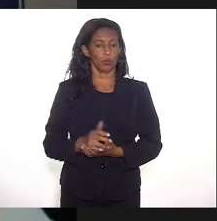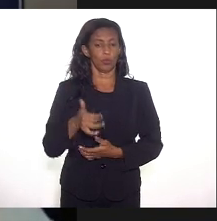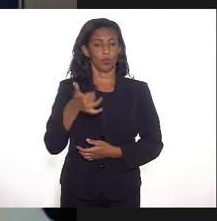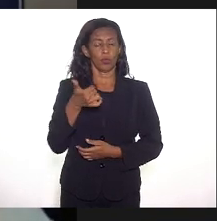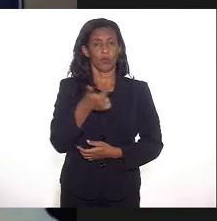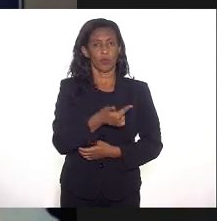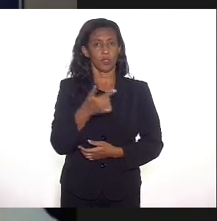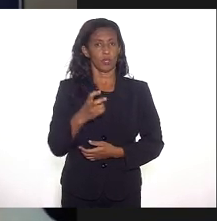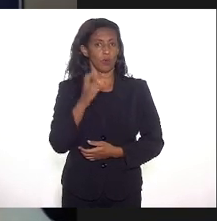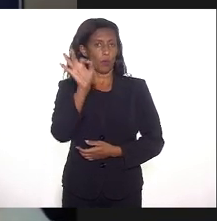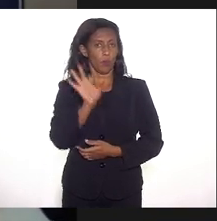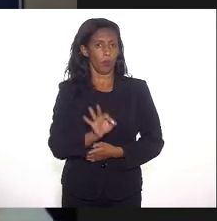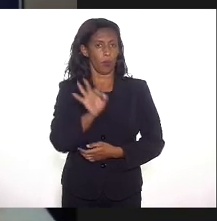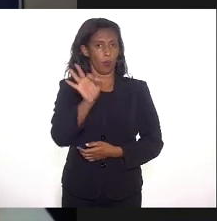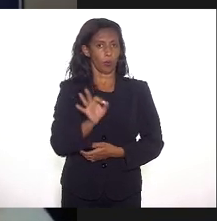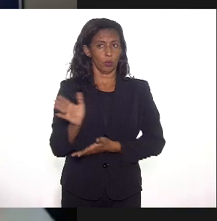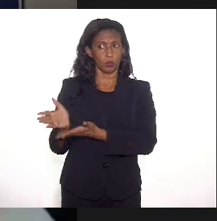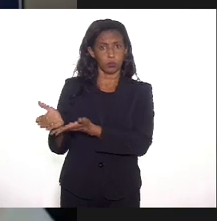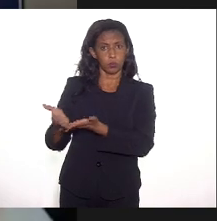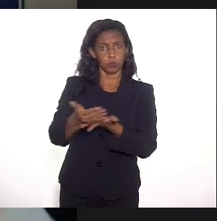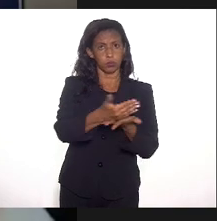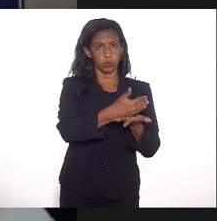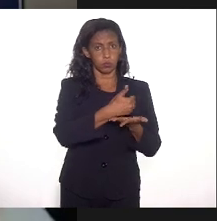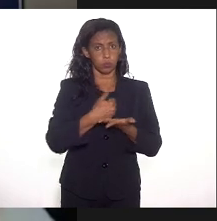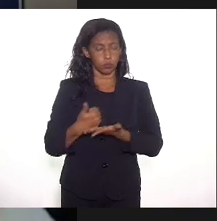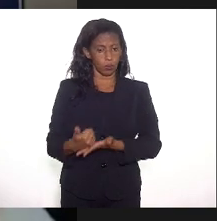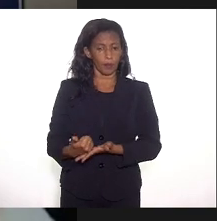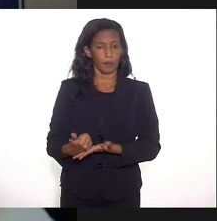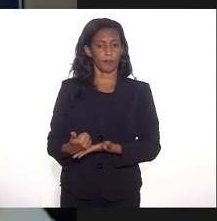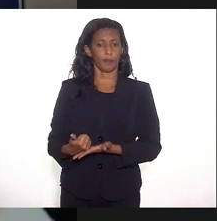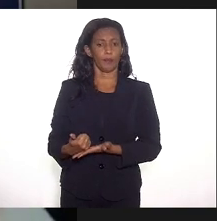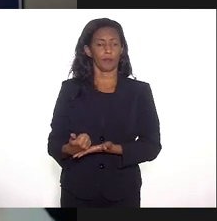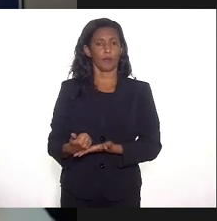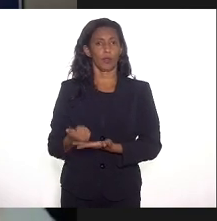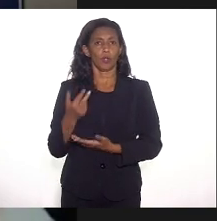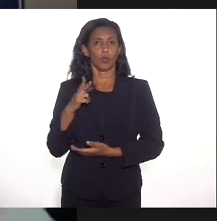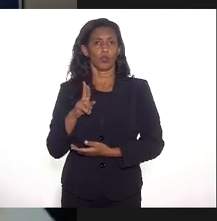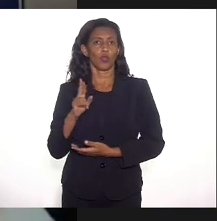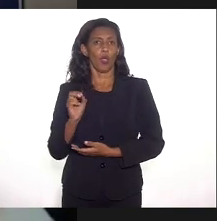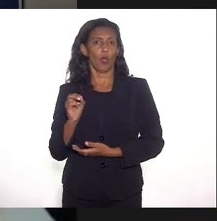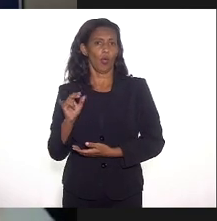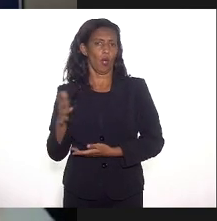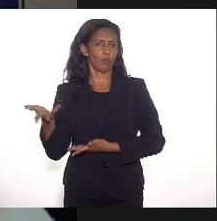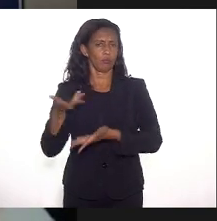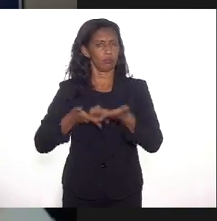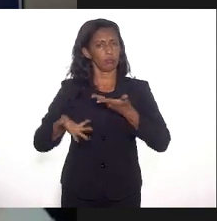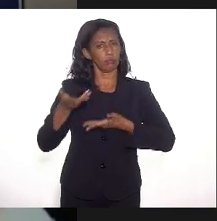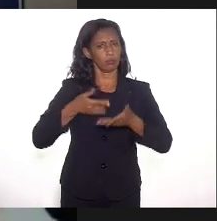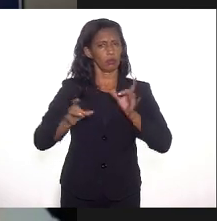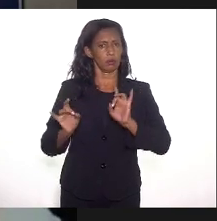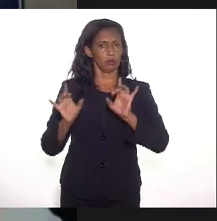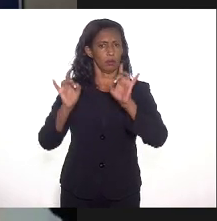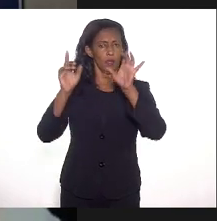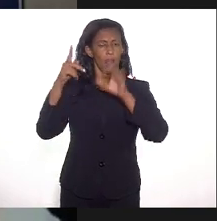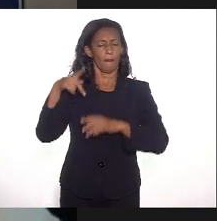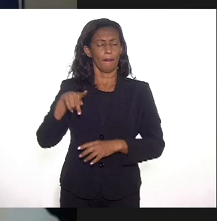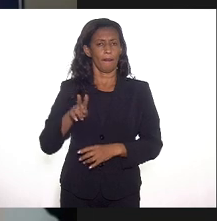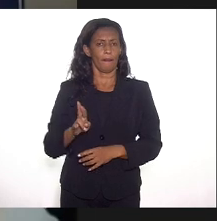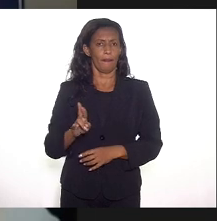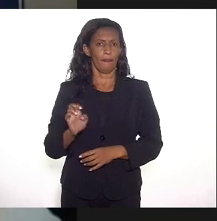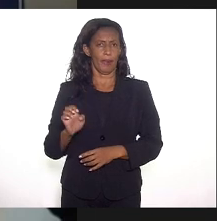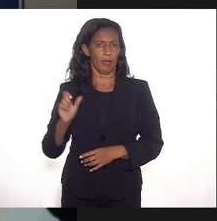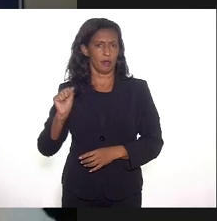de 25% dos recursos provenientes dos royalties e participações especiais do pré-sal.